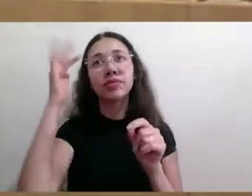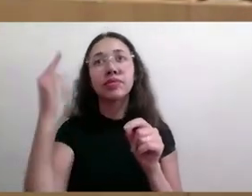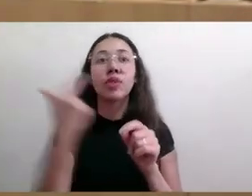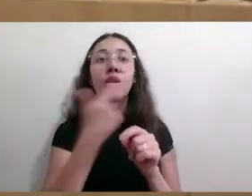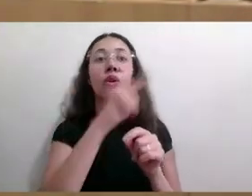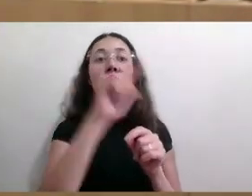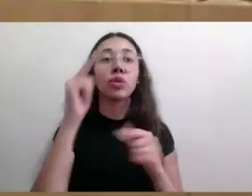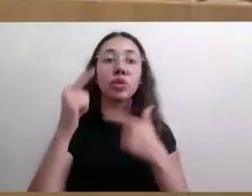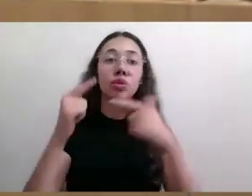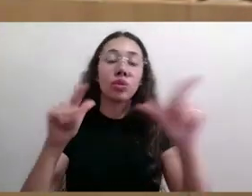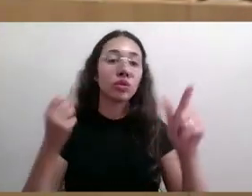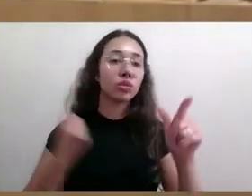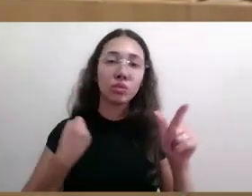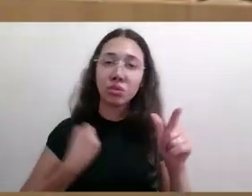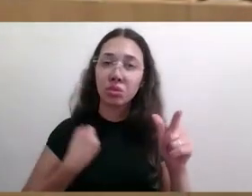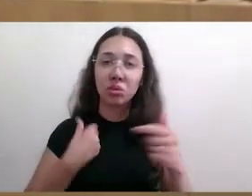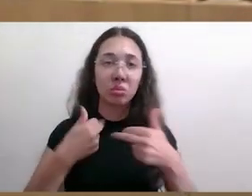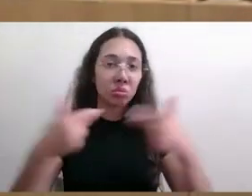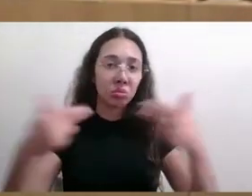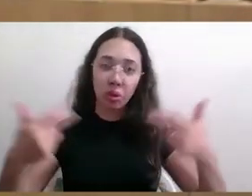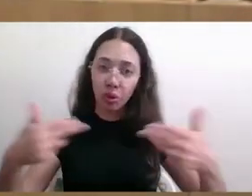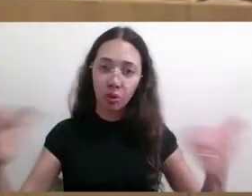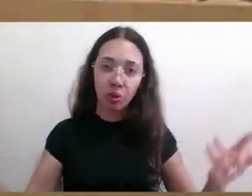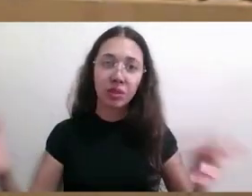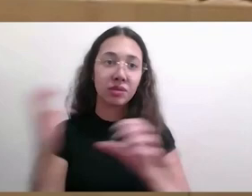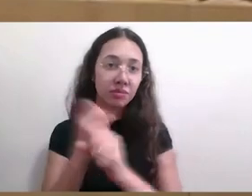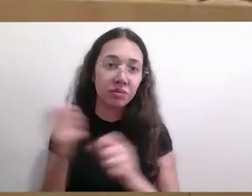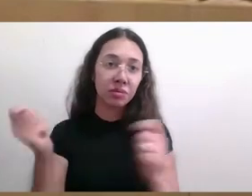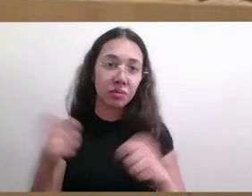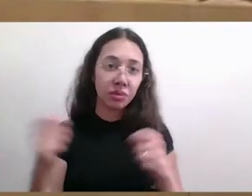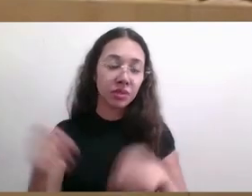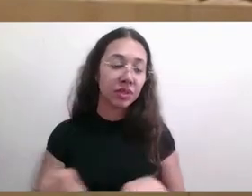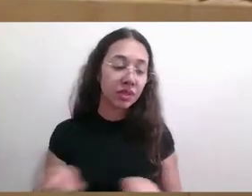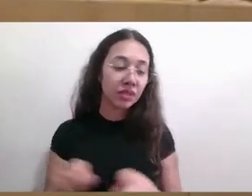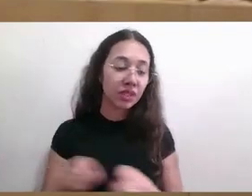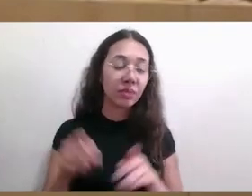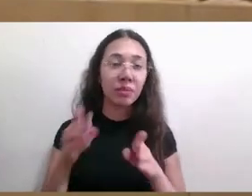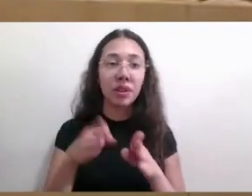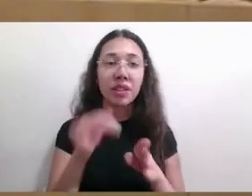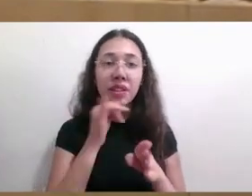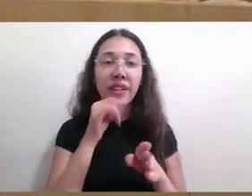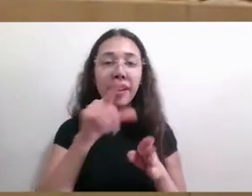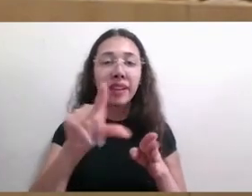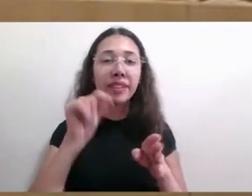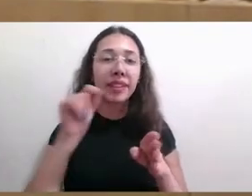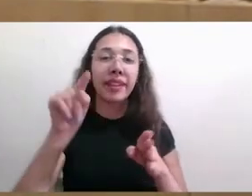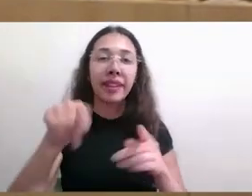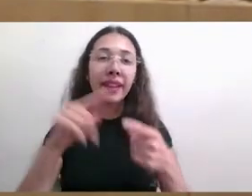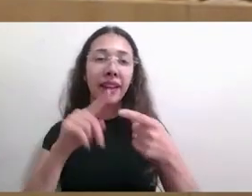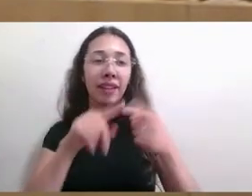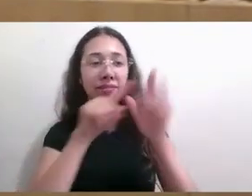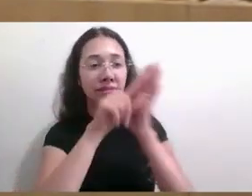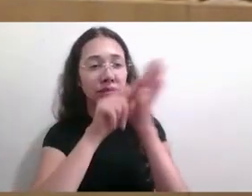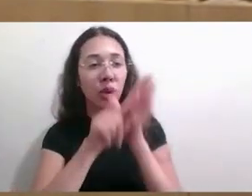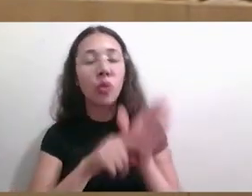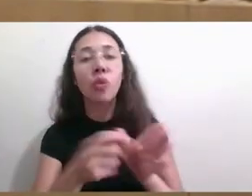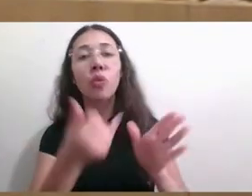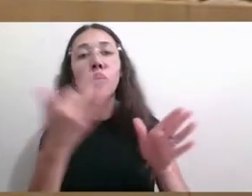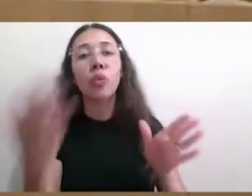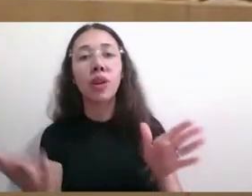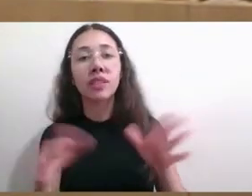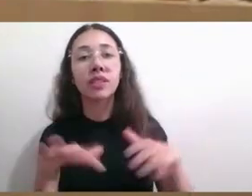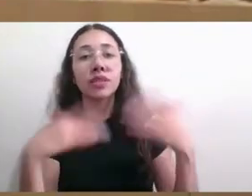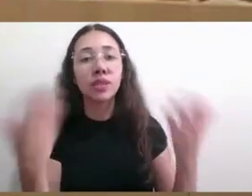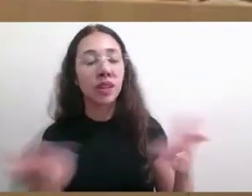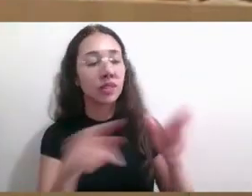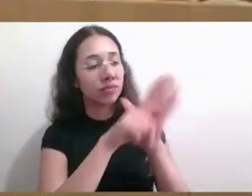outros números, outras estatísticas. O tempo entre o ajuizamento e a realização de perícia, o tempo entre a realização de